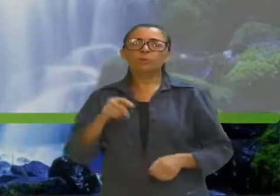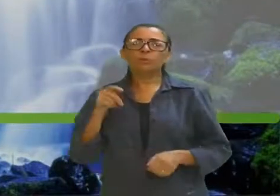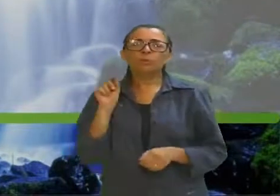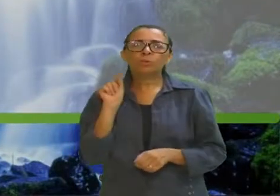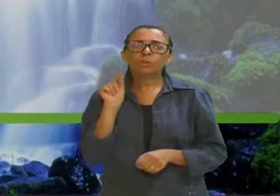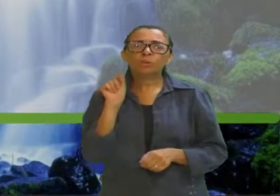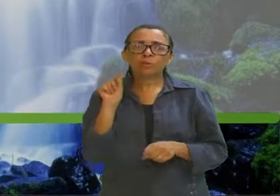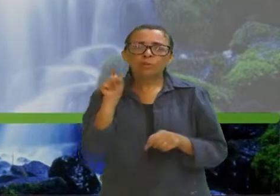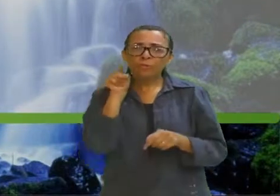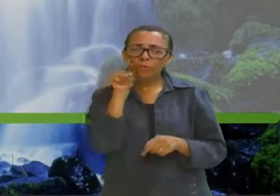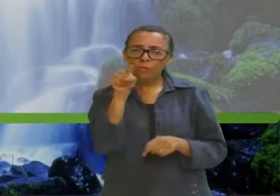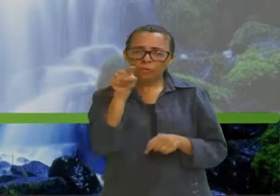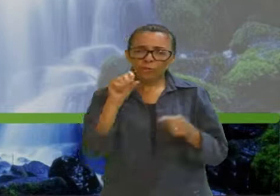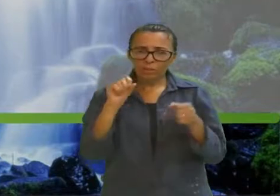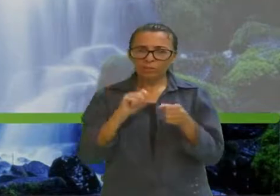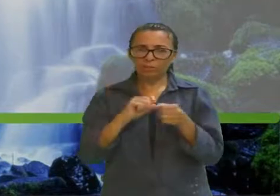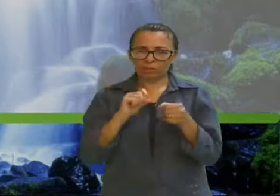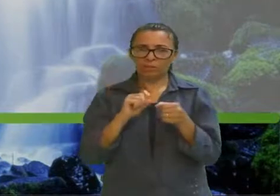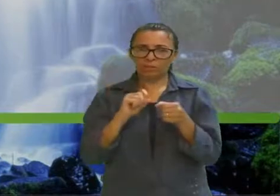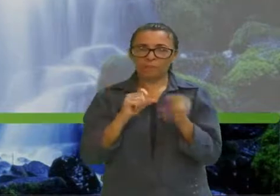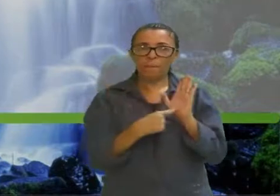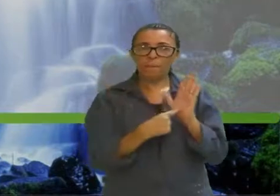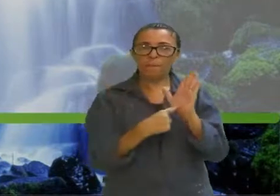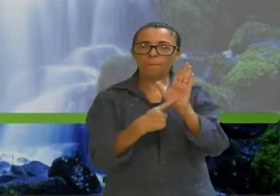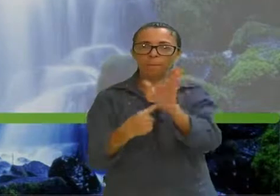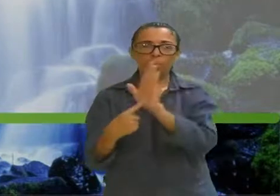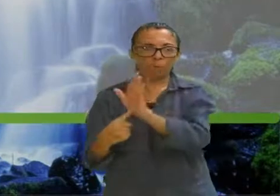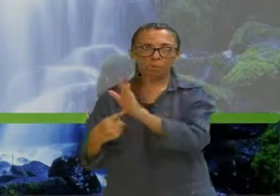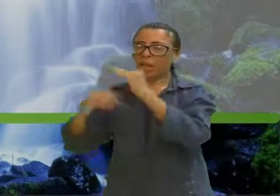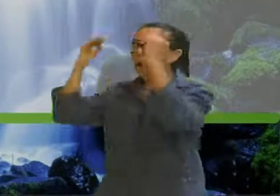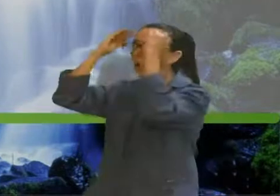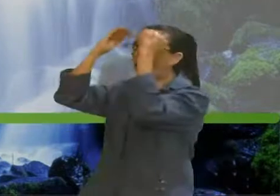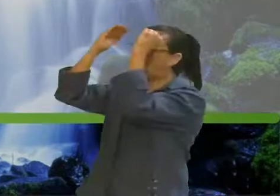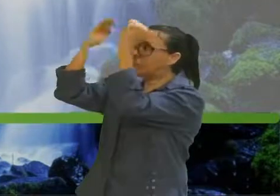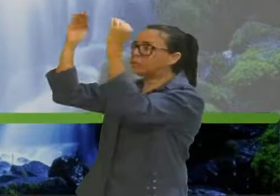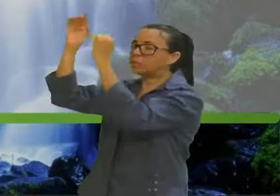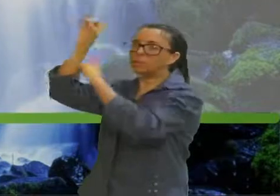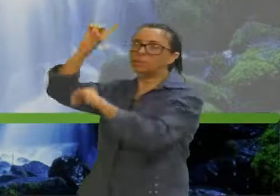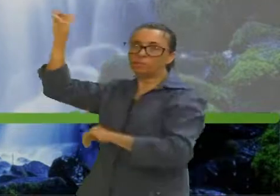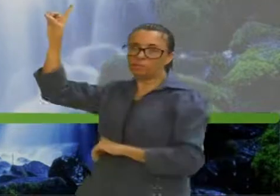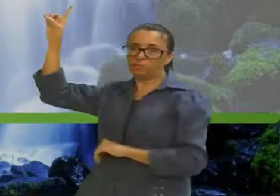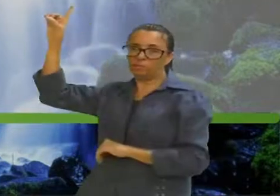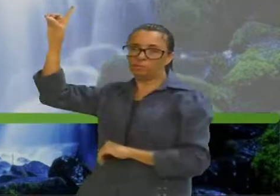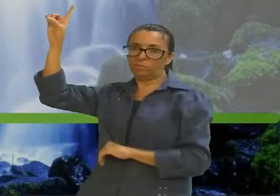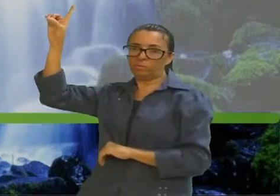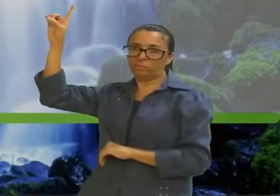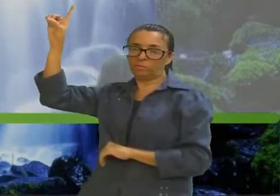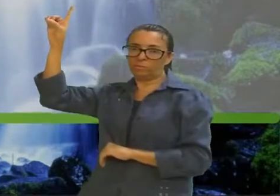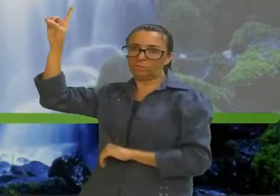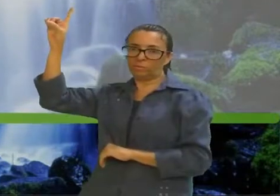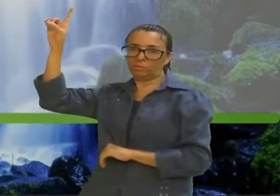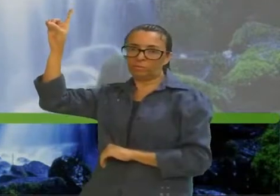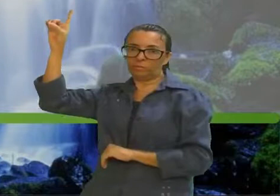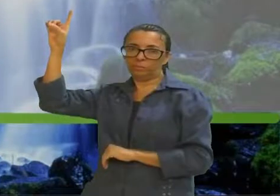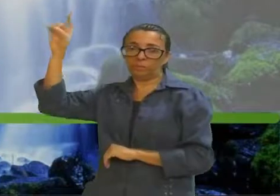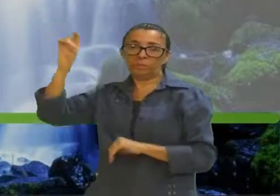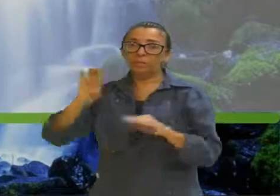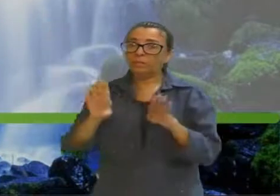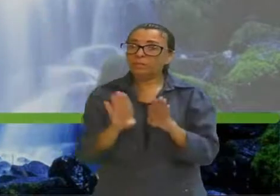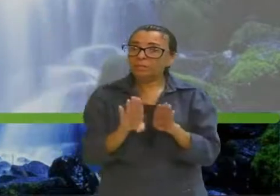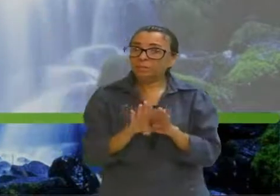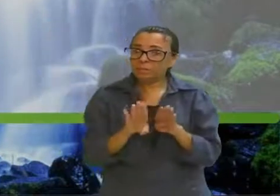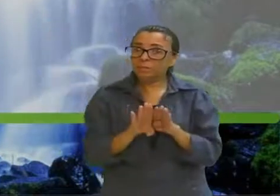Segundo, determina se você vai ou não experimentar o poder de Deus agindo em sua vida e através dela.